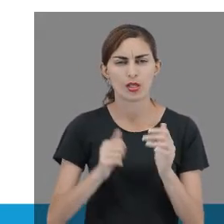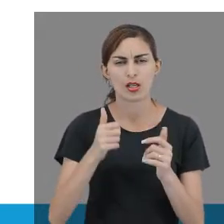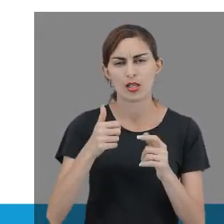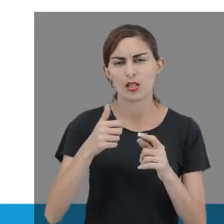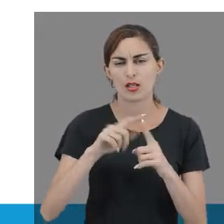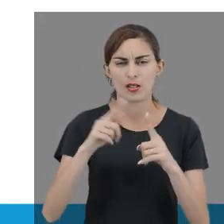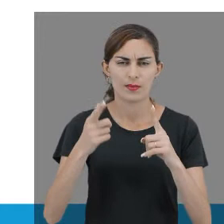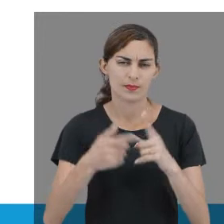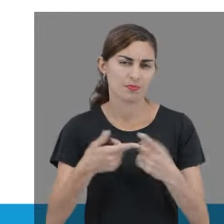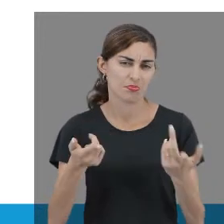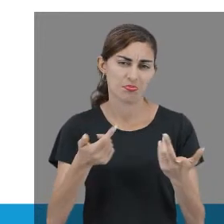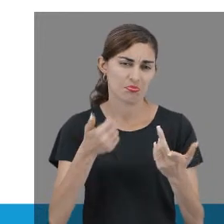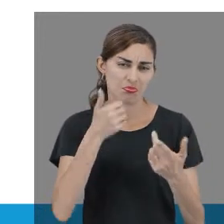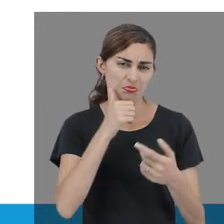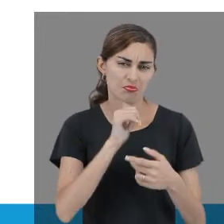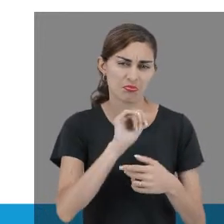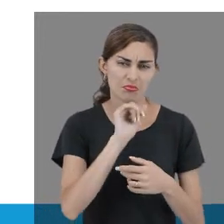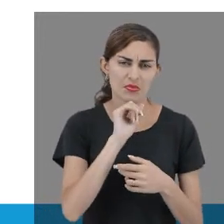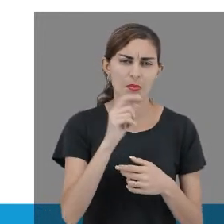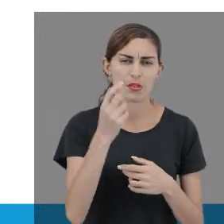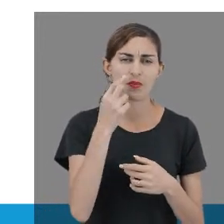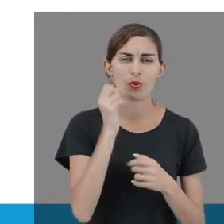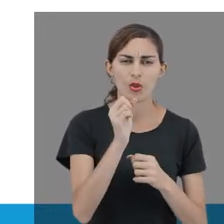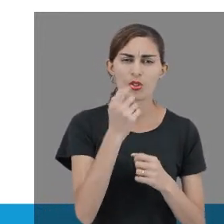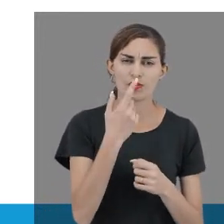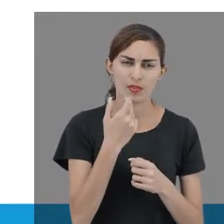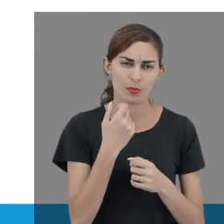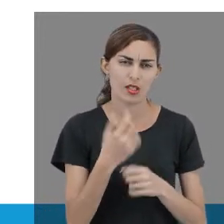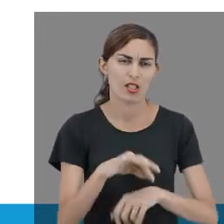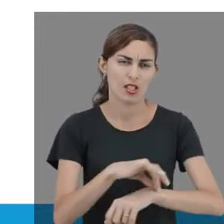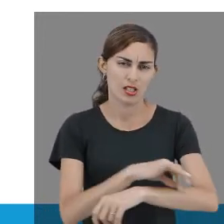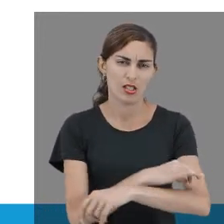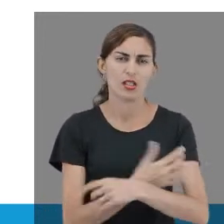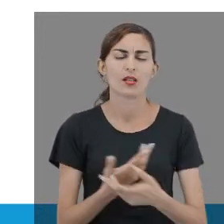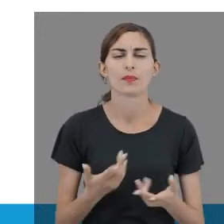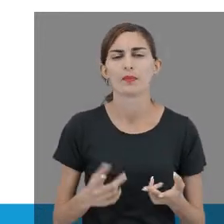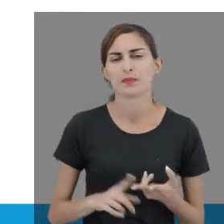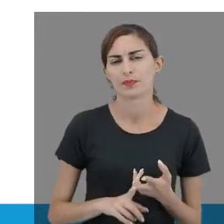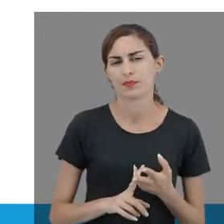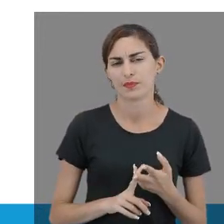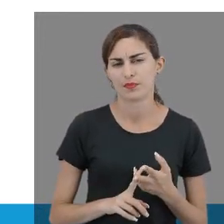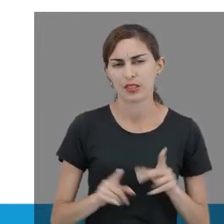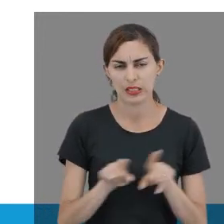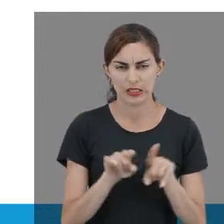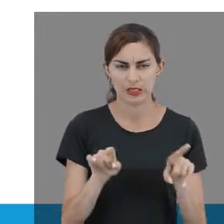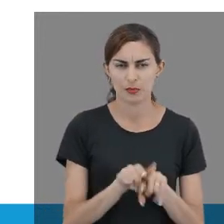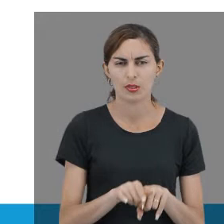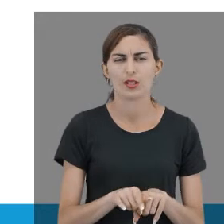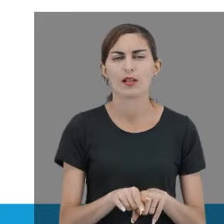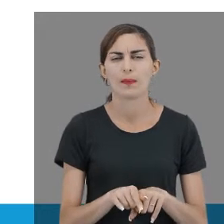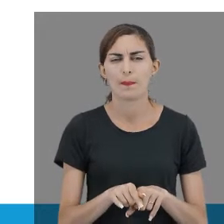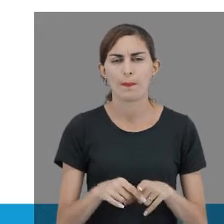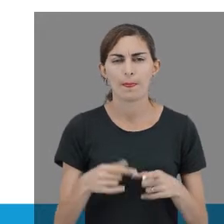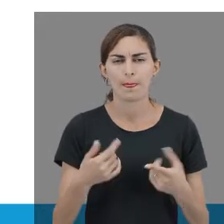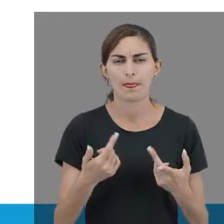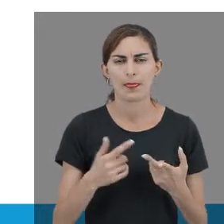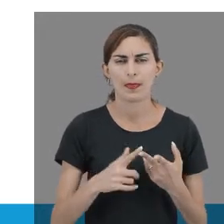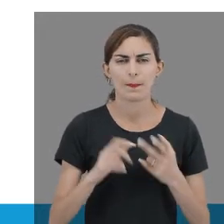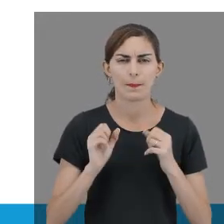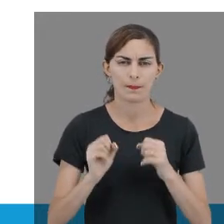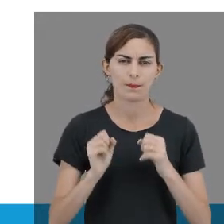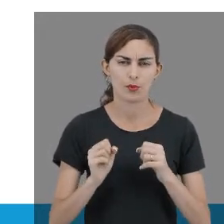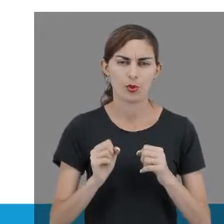de exantema na mãe, pode ser um exantema até sem causa definida, mas que a mãe tenha tido aquelas manchas vermelhas, pode ser um relato de exantema.